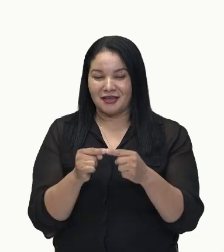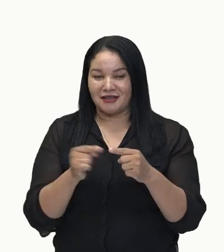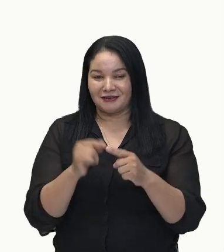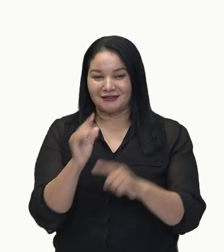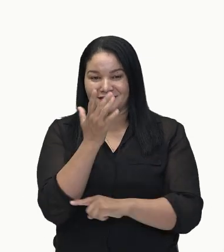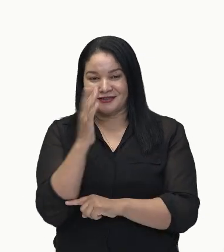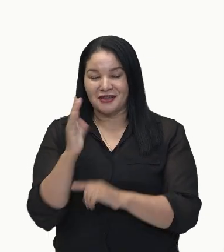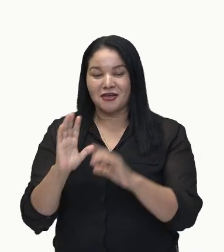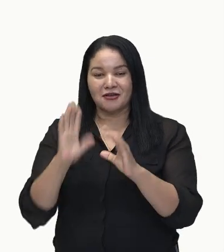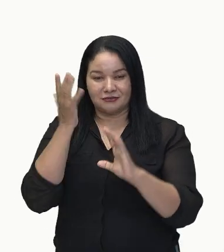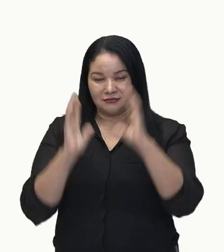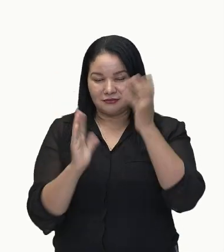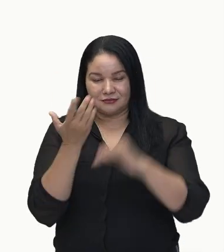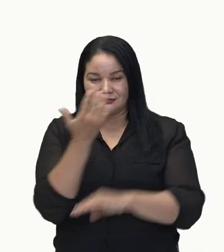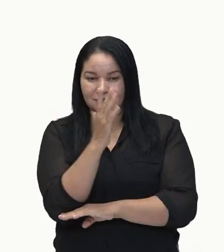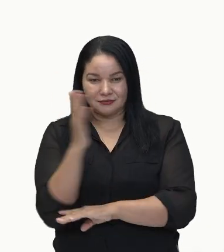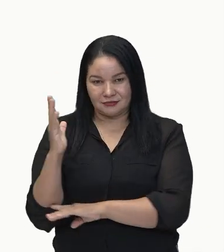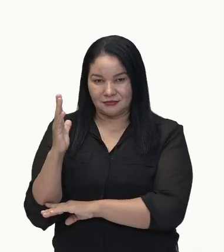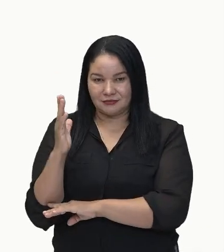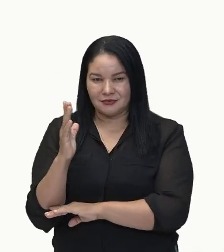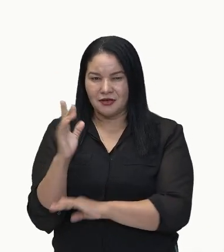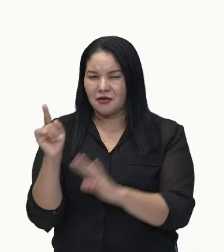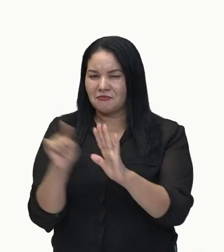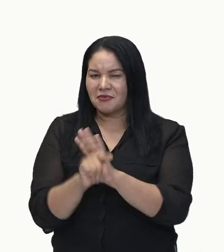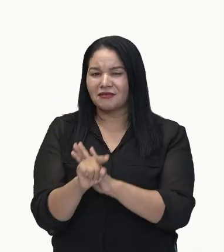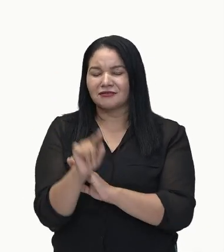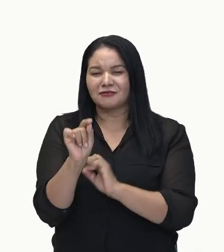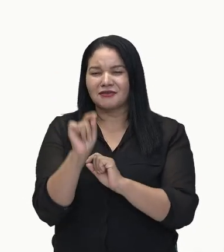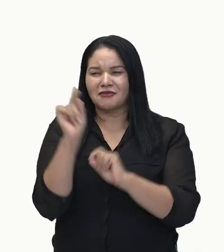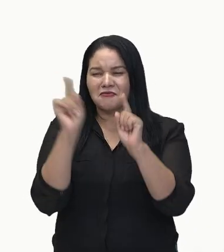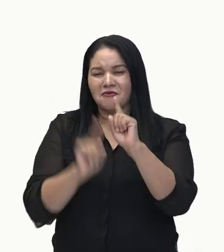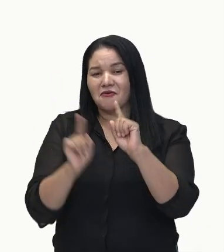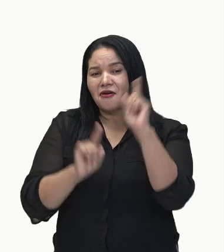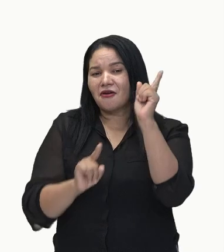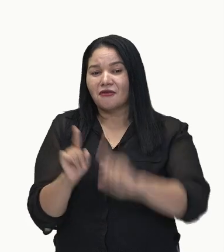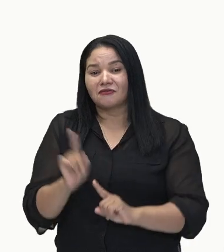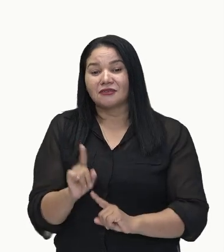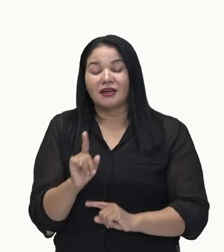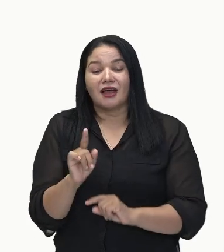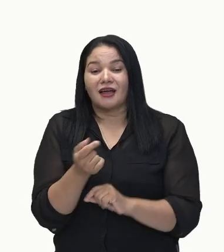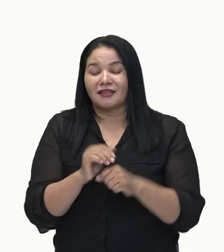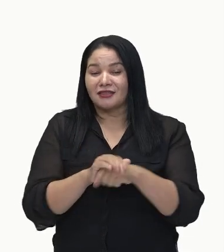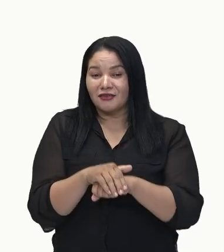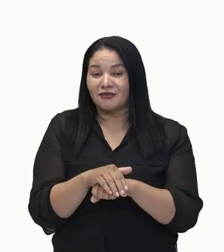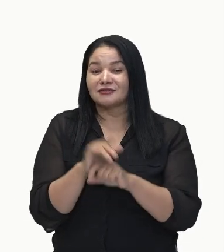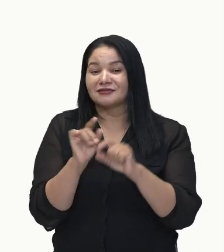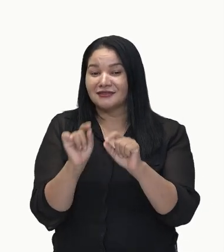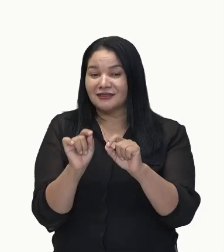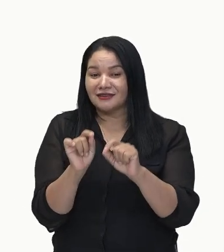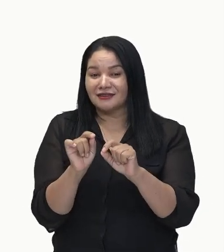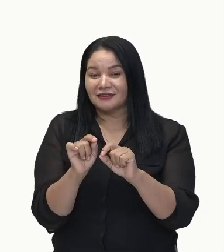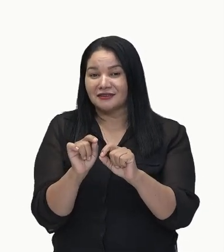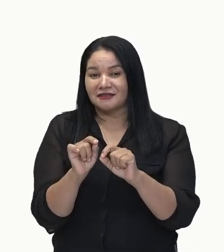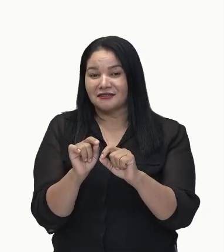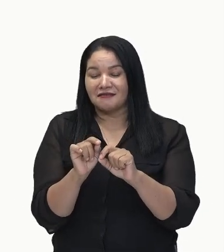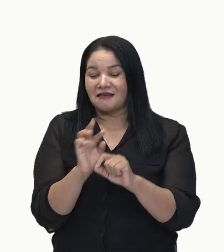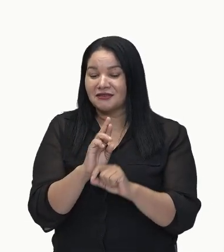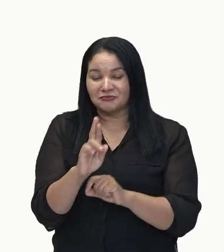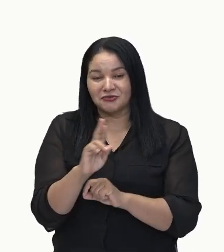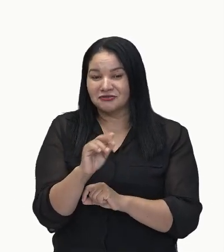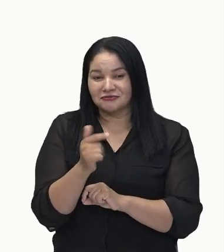você perguntar desse verbo, o que trovejou durante a noite? Nota que não tem